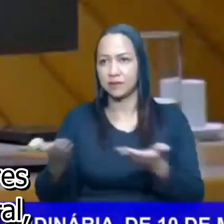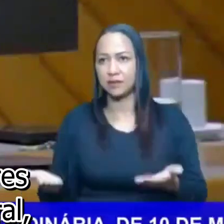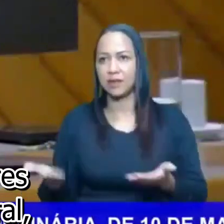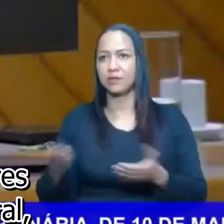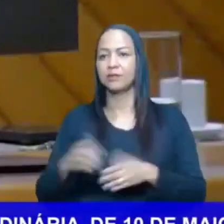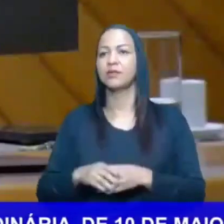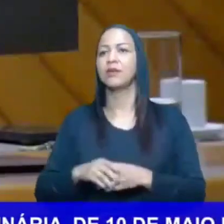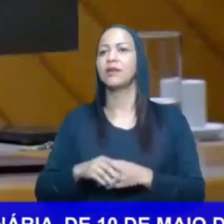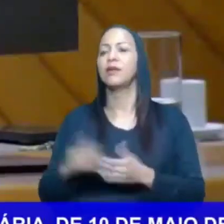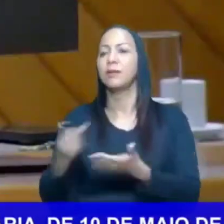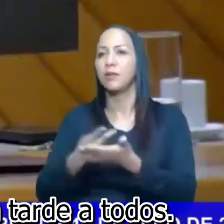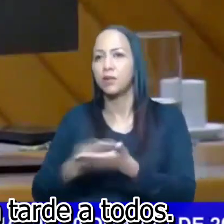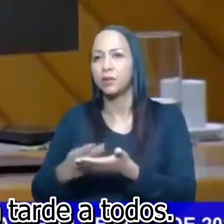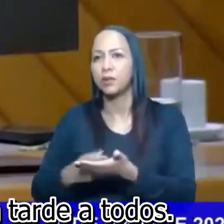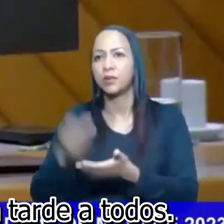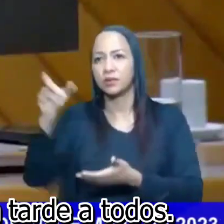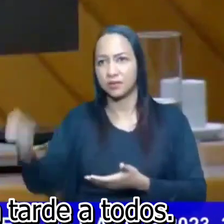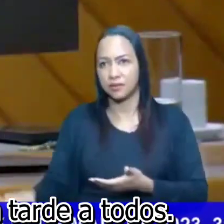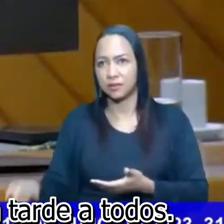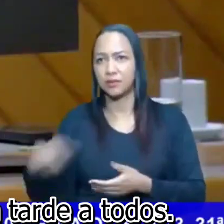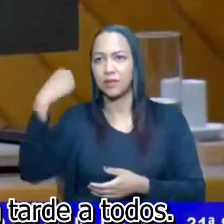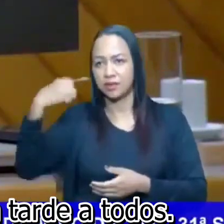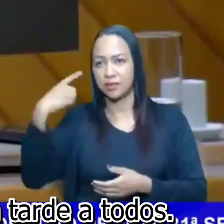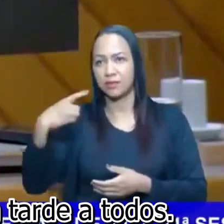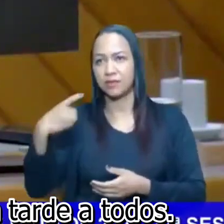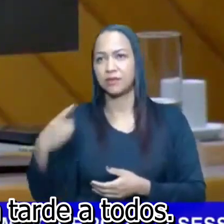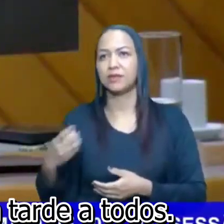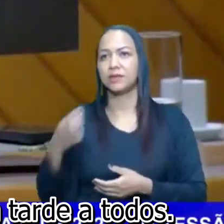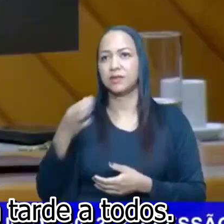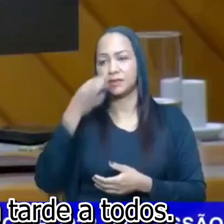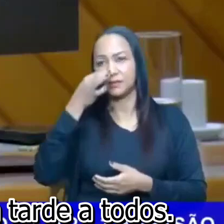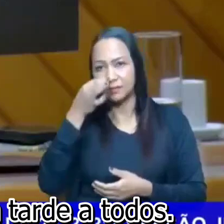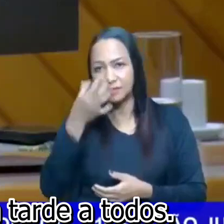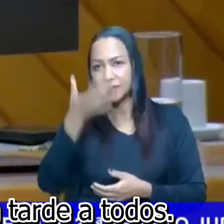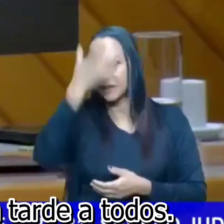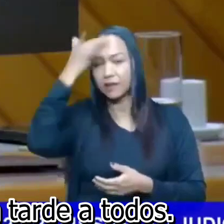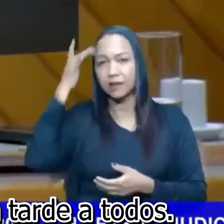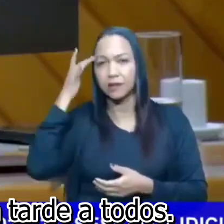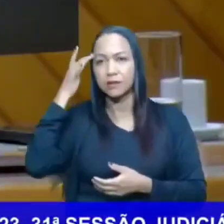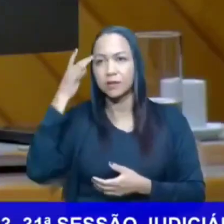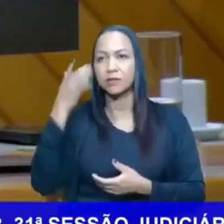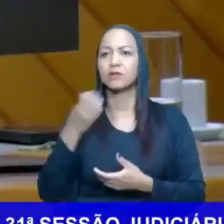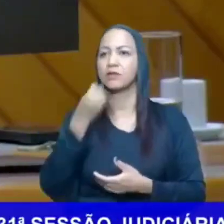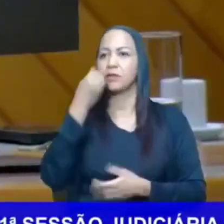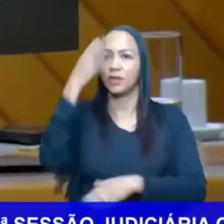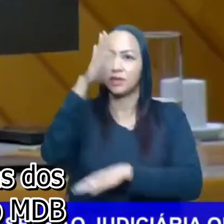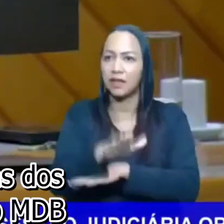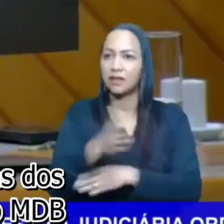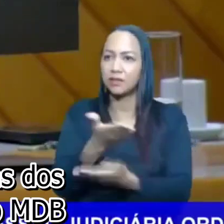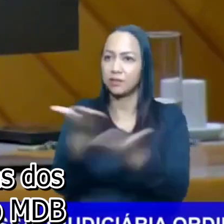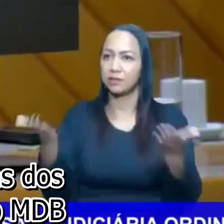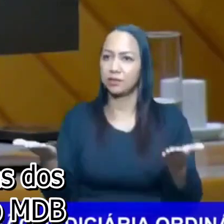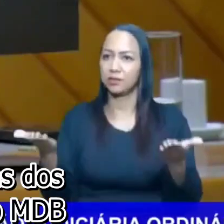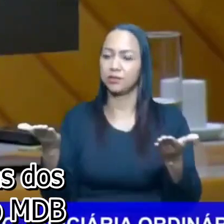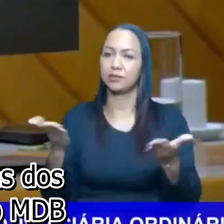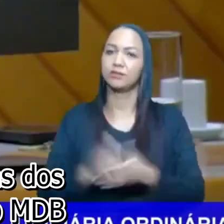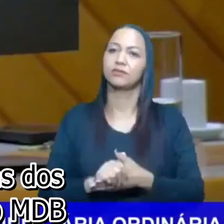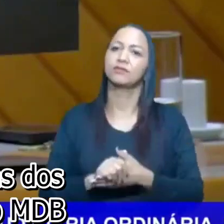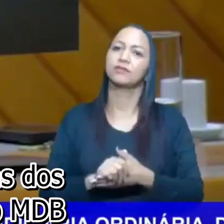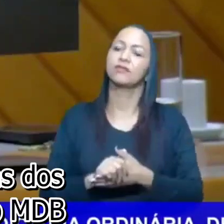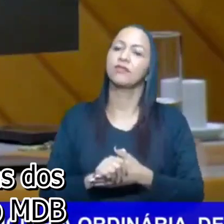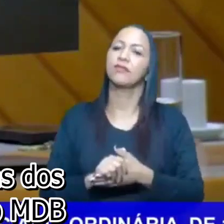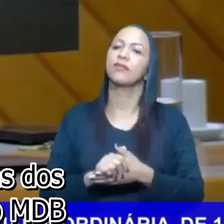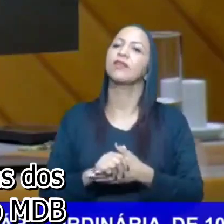regional eleitoral, advogado aqui presente, aos que nos assistem, boa tarde a todos. Cuidam-se os autos